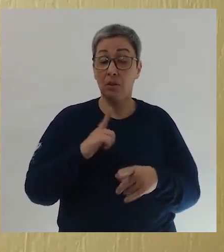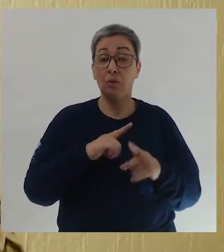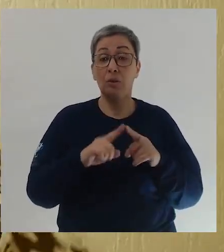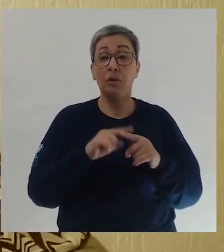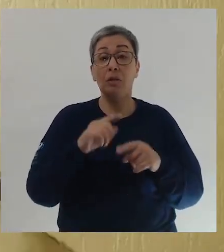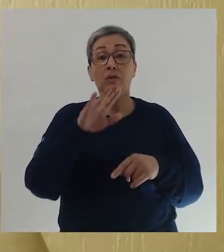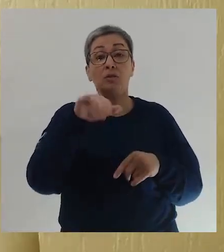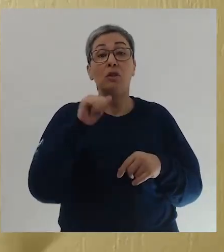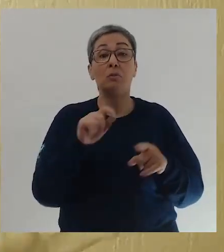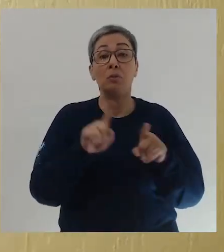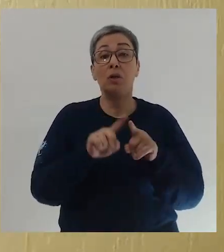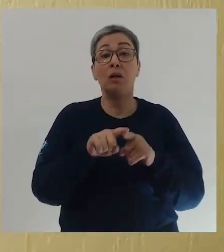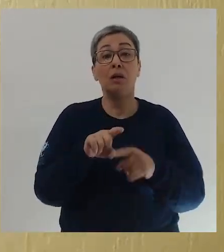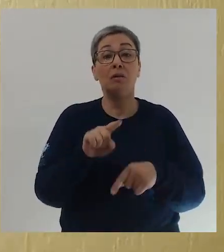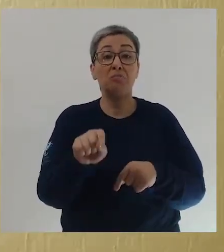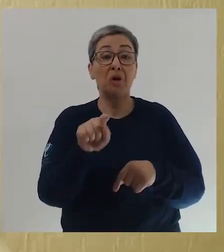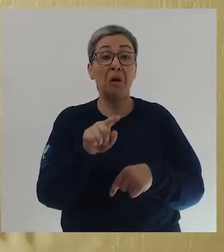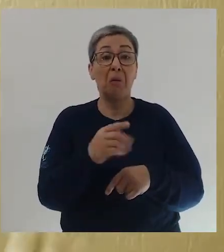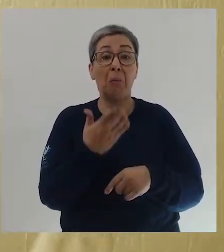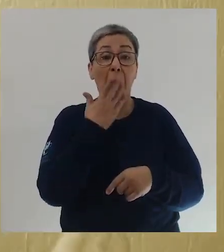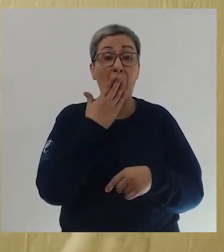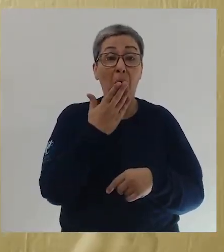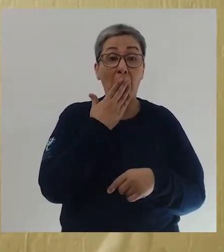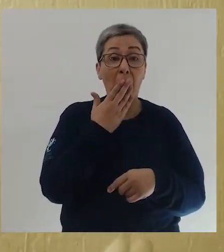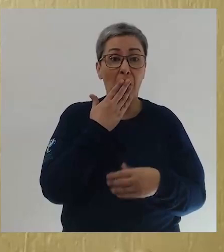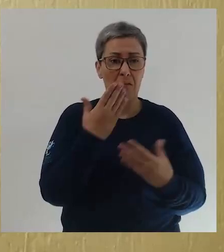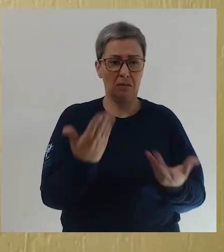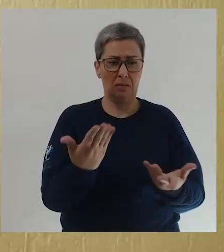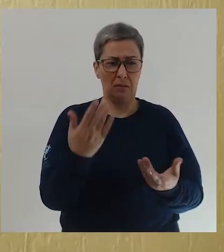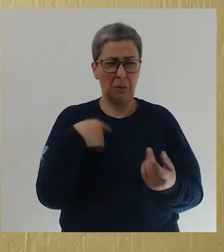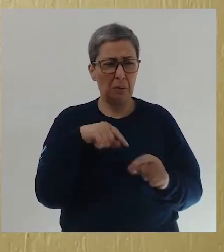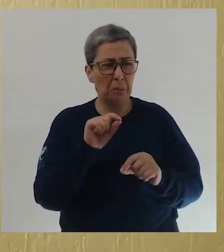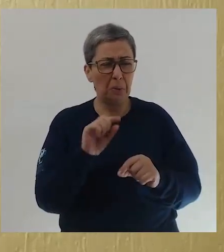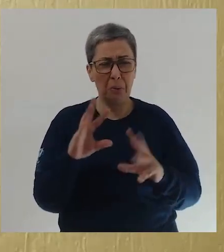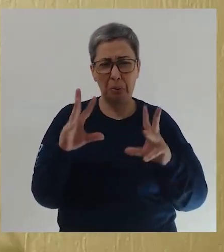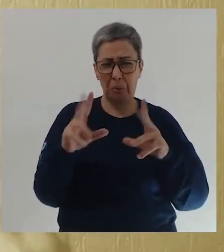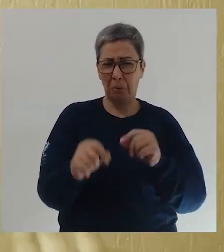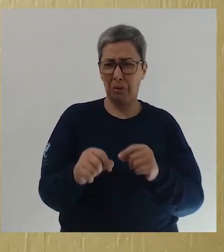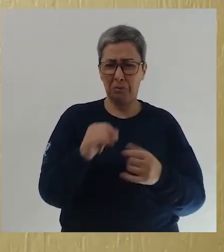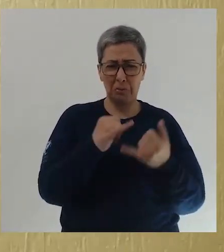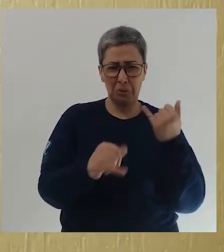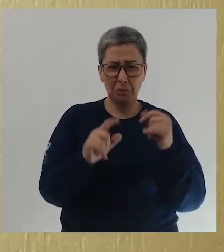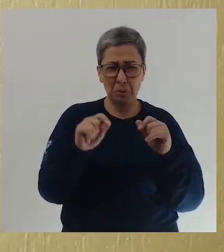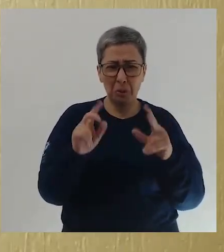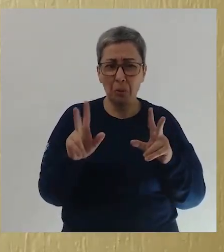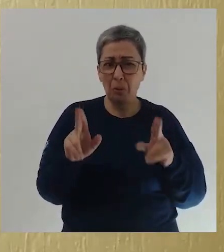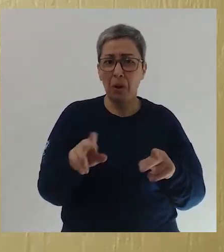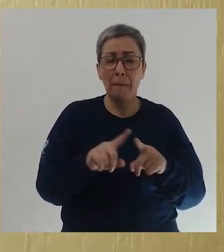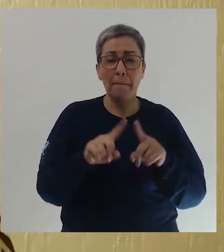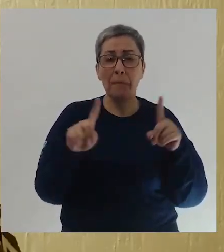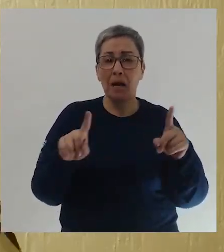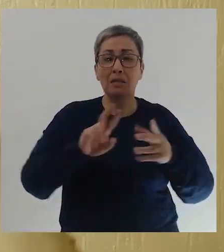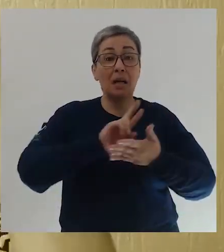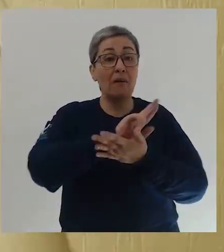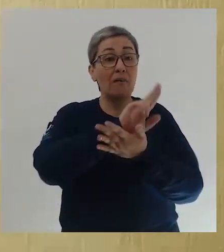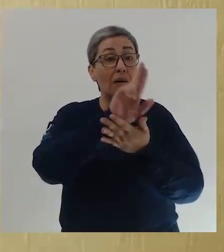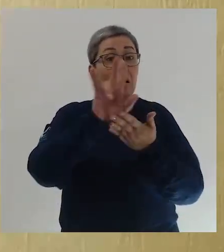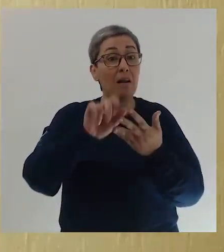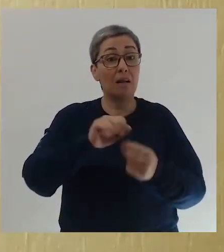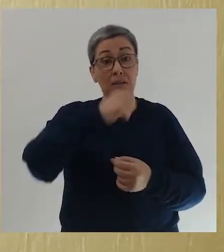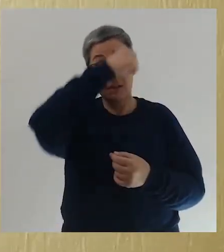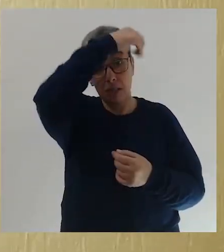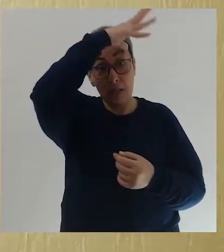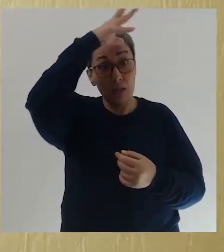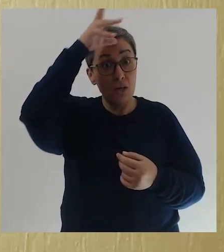chegavam, eles chamavam o povo daqui simplesmente de índios, né? Como se fossem todos iguais. Mas haviam